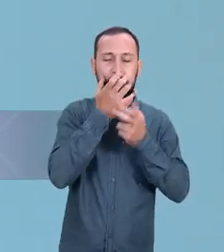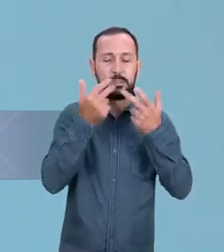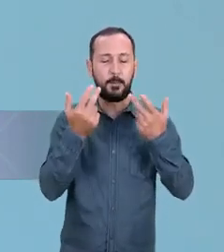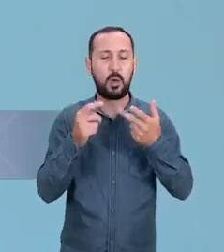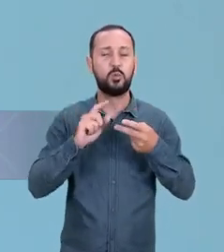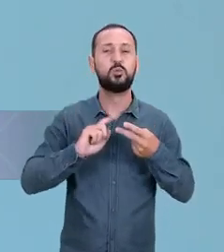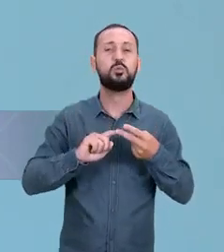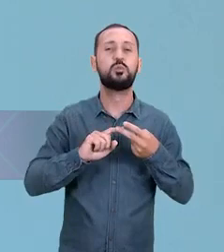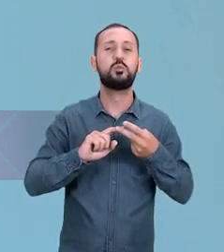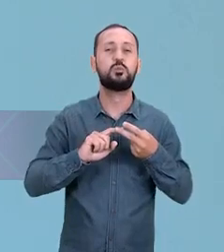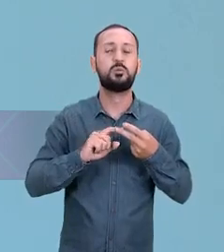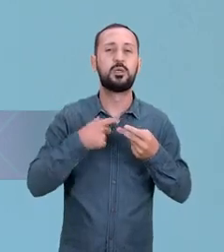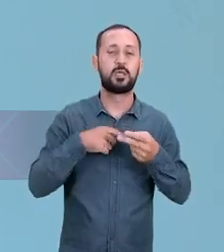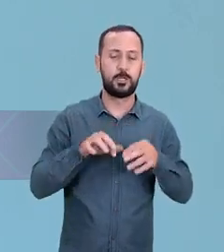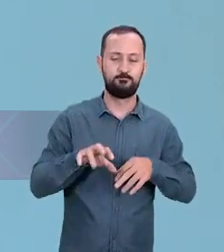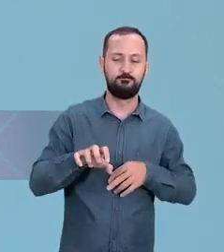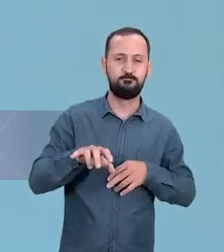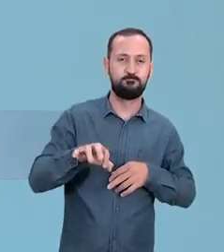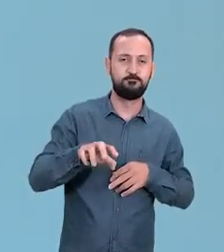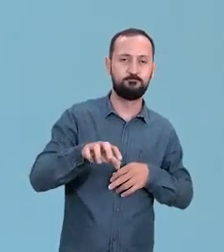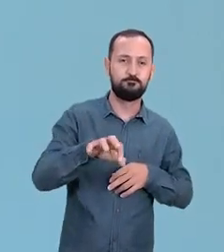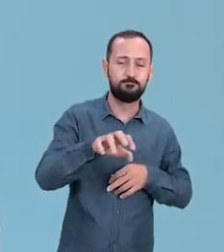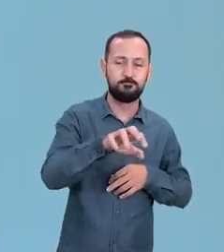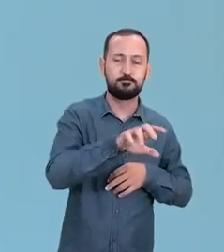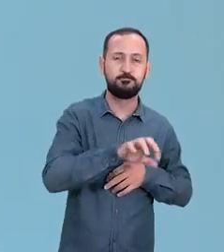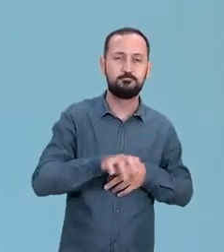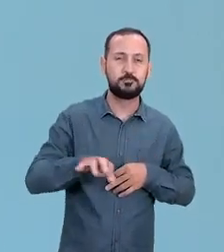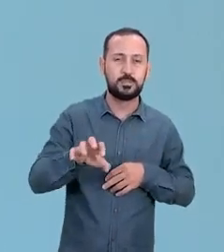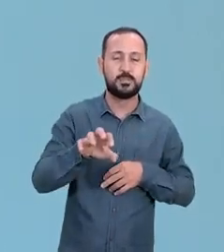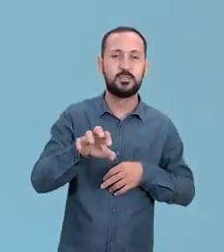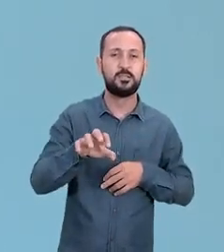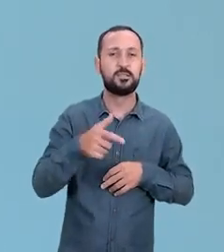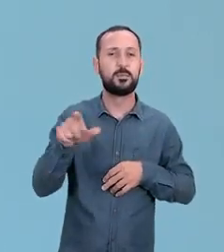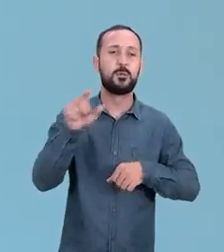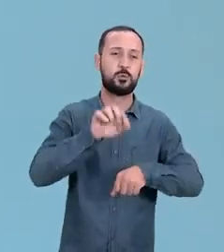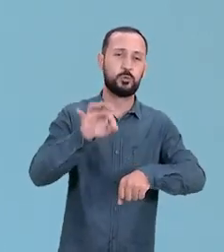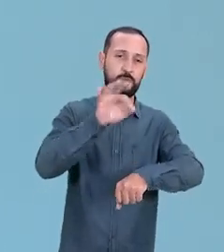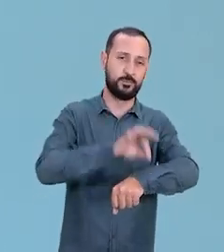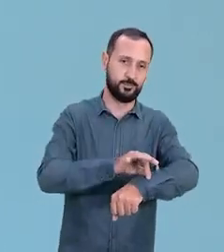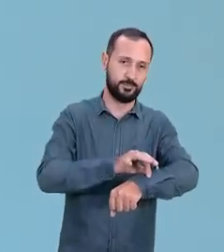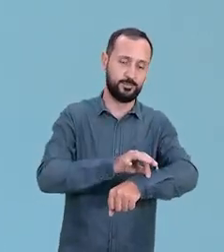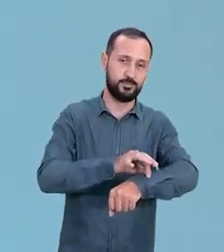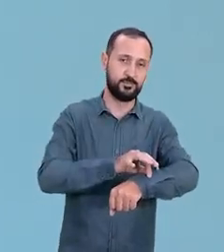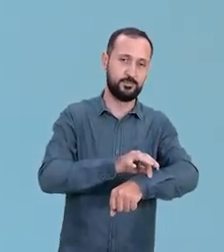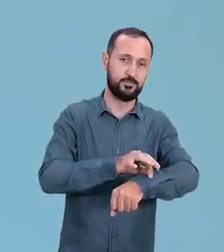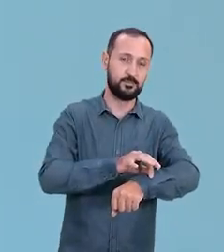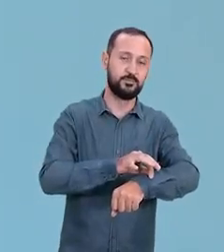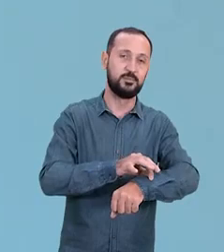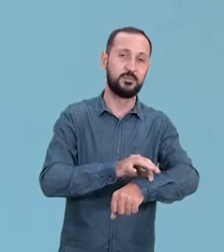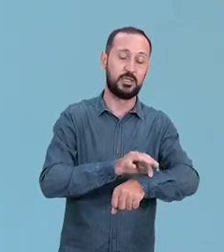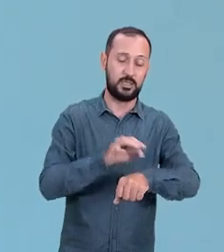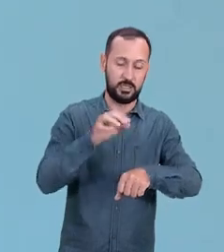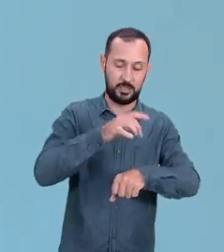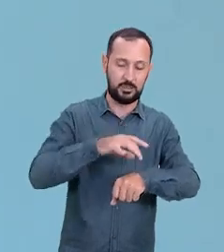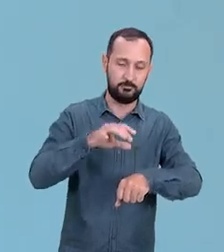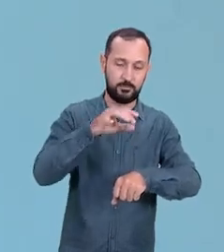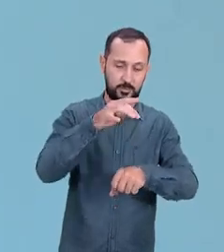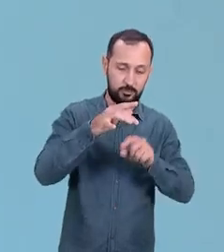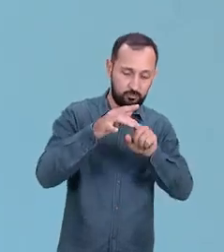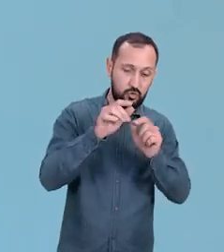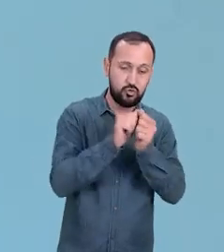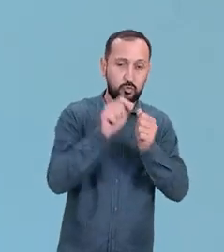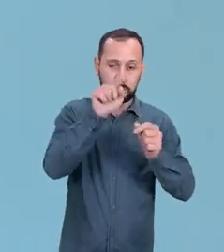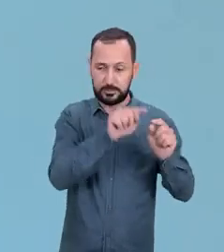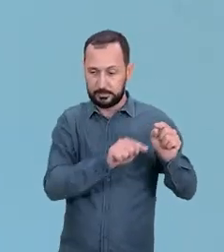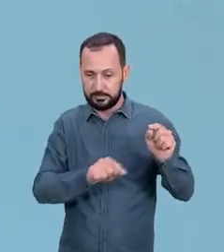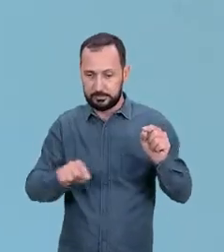são as aranhas, né, os aracnídeos e os mosquitos, e tem dentro desse ciclo o